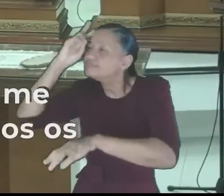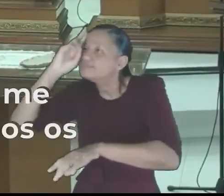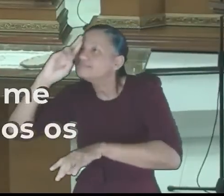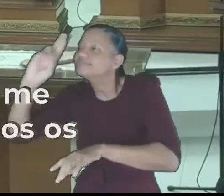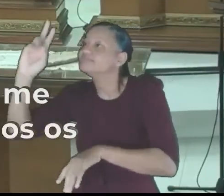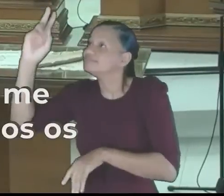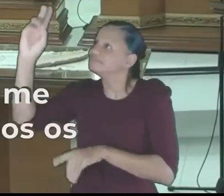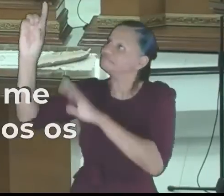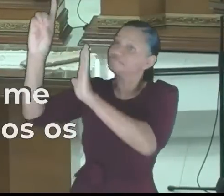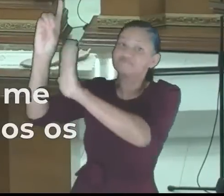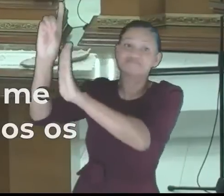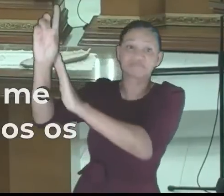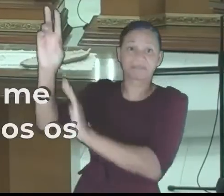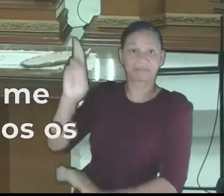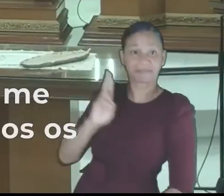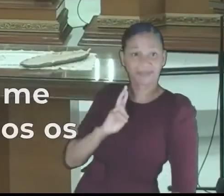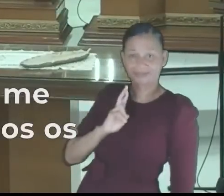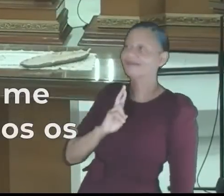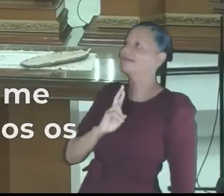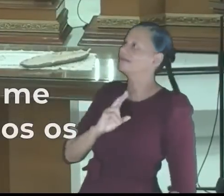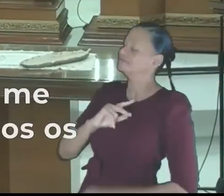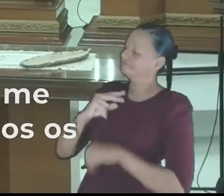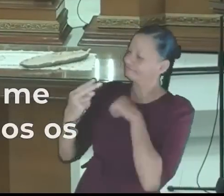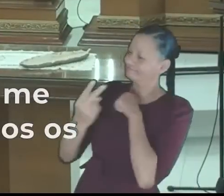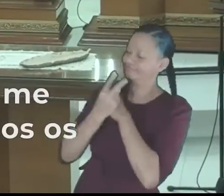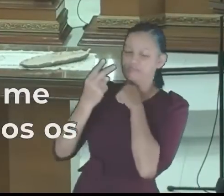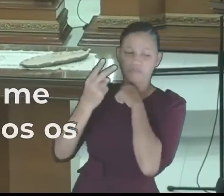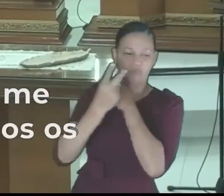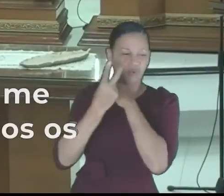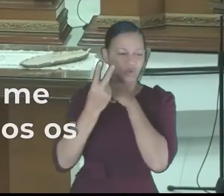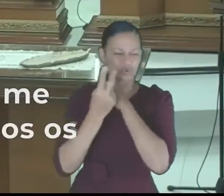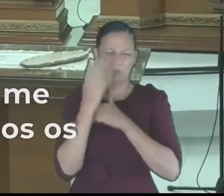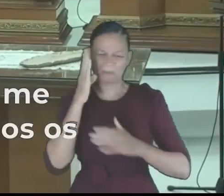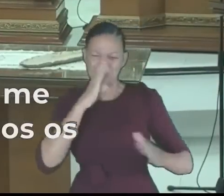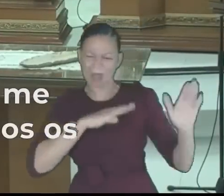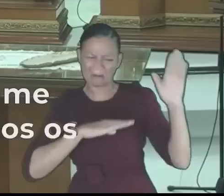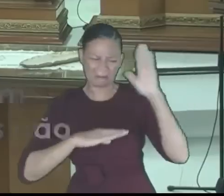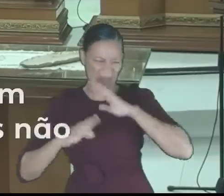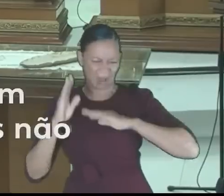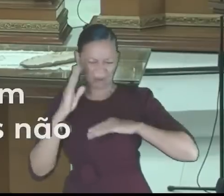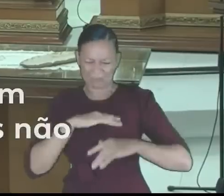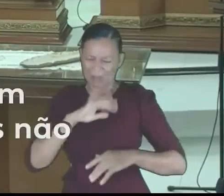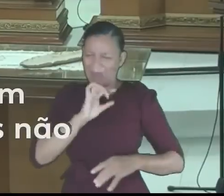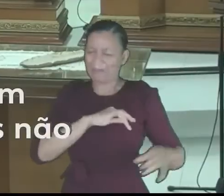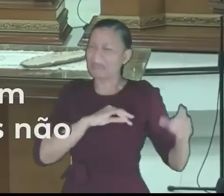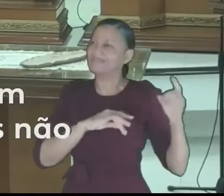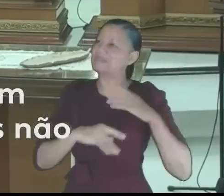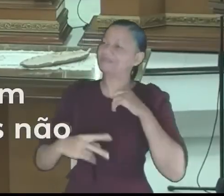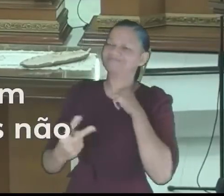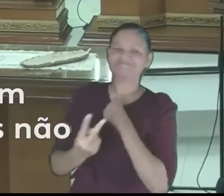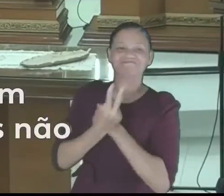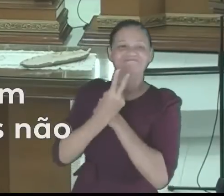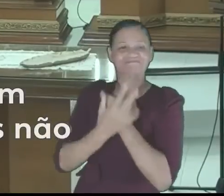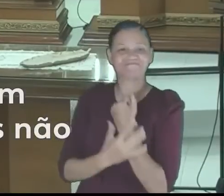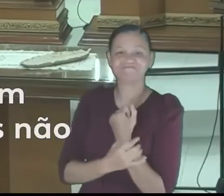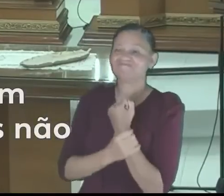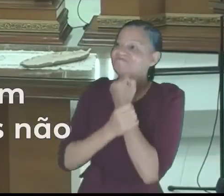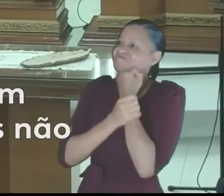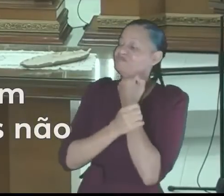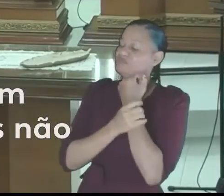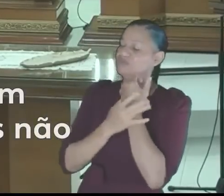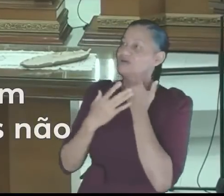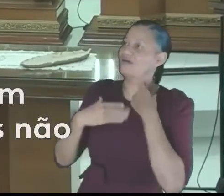me respondeu. Livrou-me de todos os meus temores. Olharam